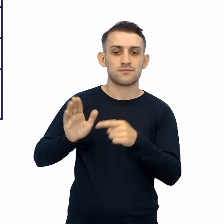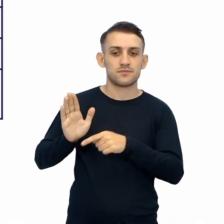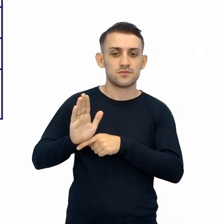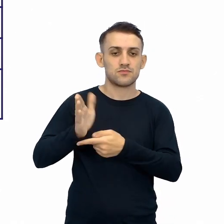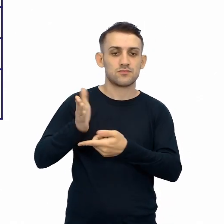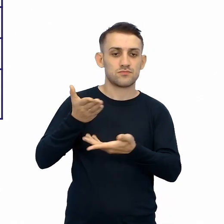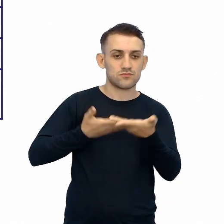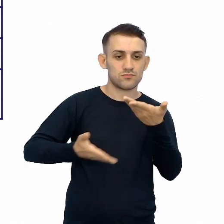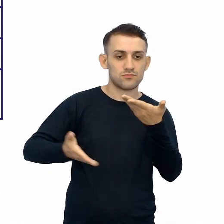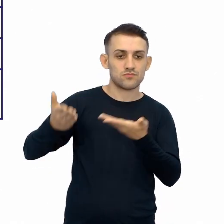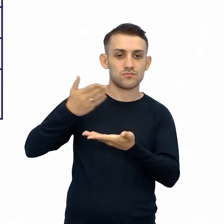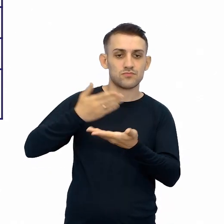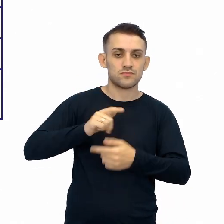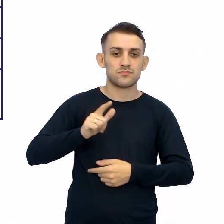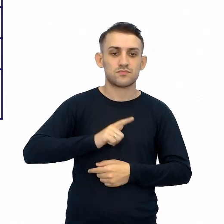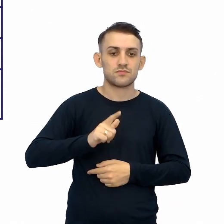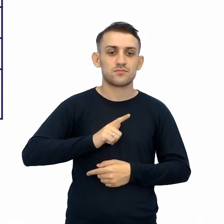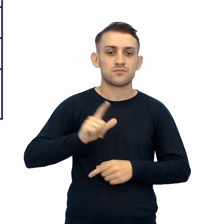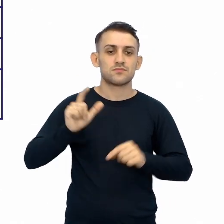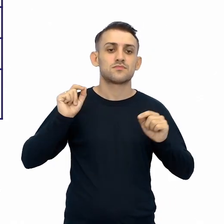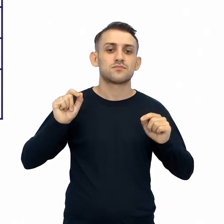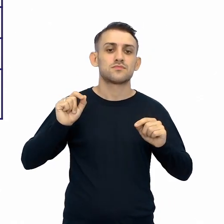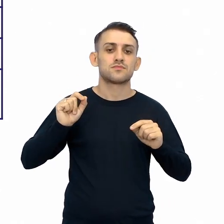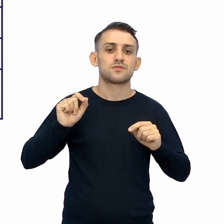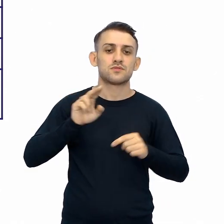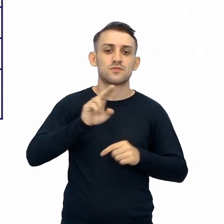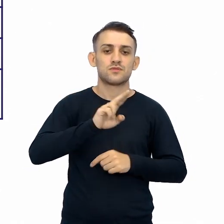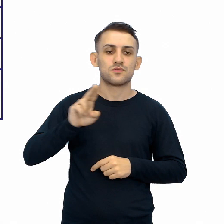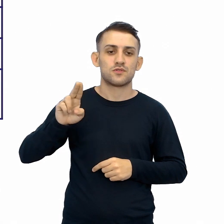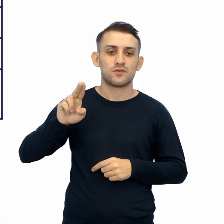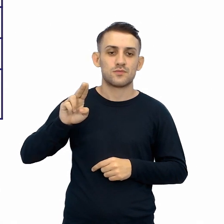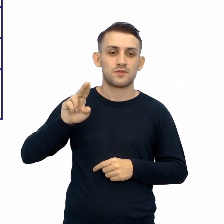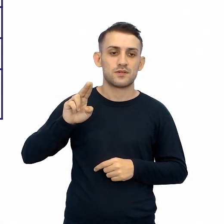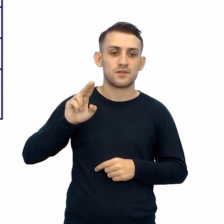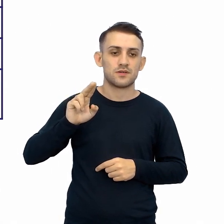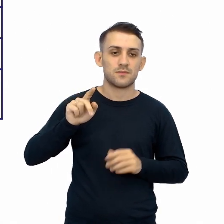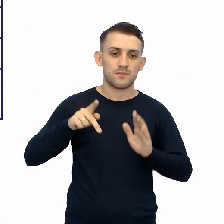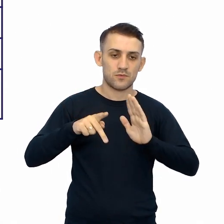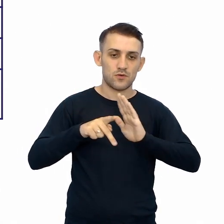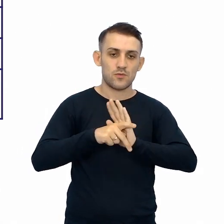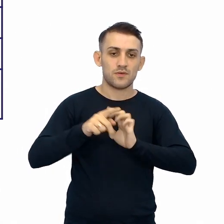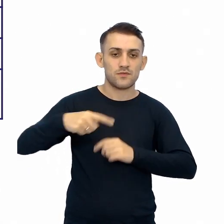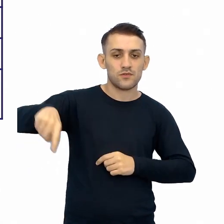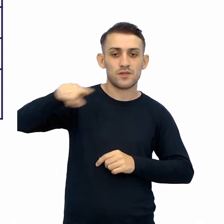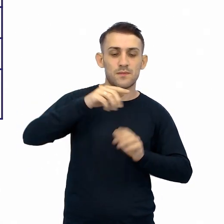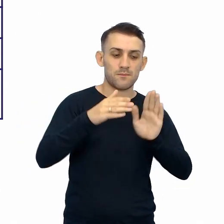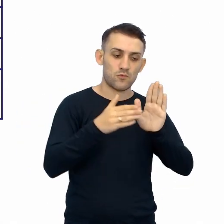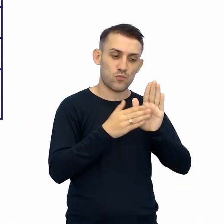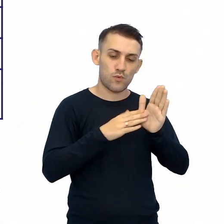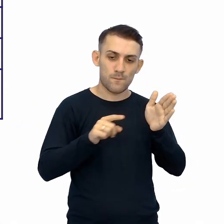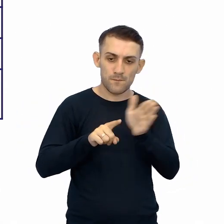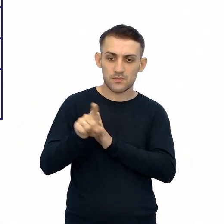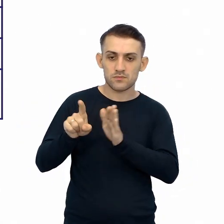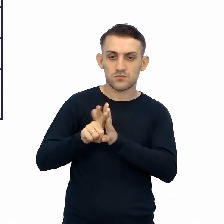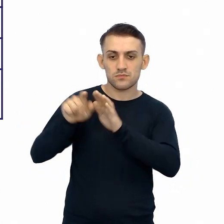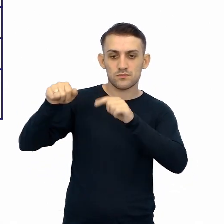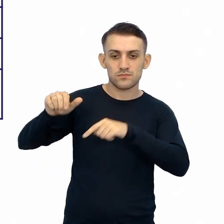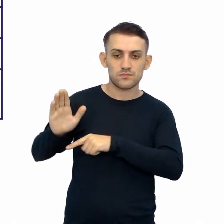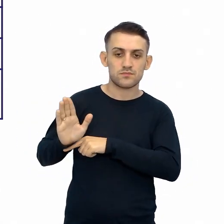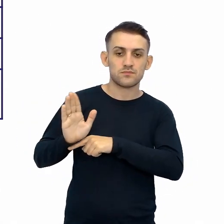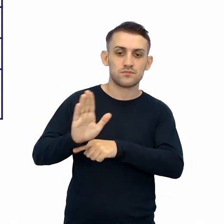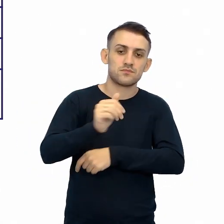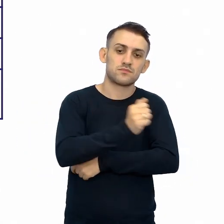conto chamado A Sacisa Adormecida e vão propor perguntas que ajudem os